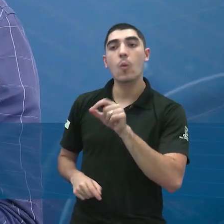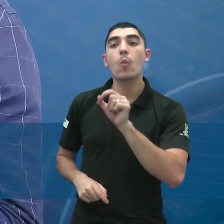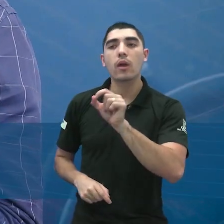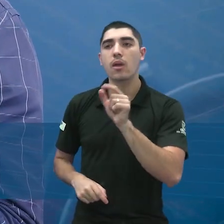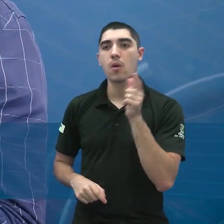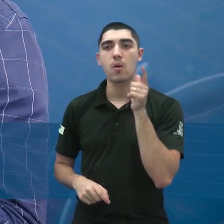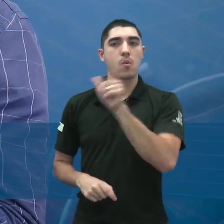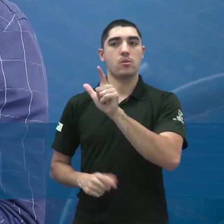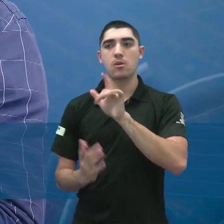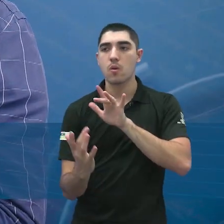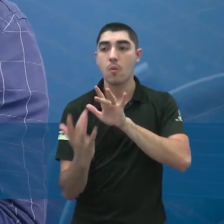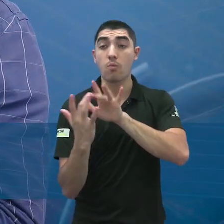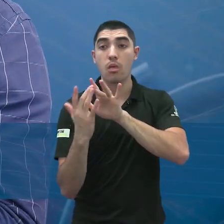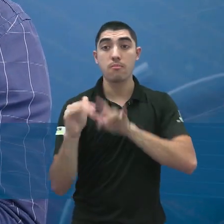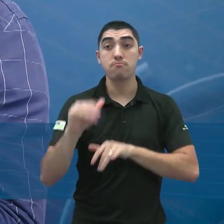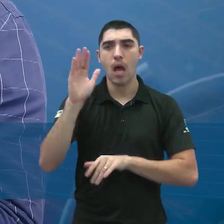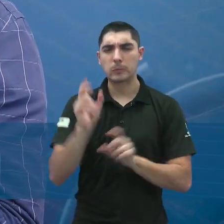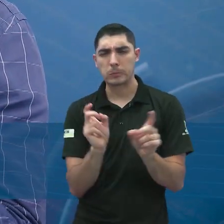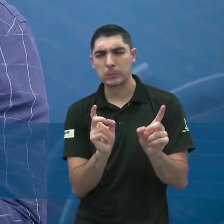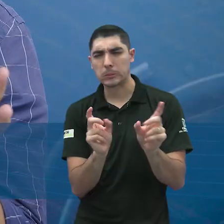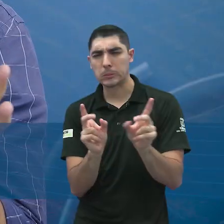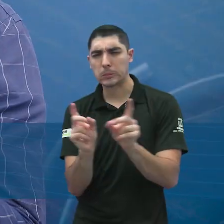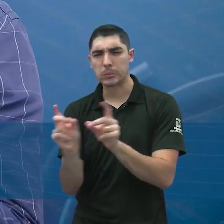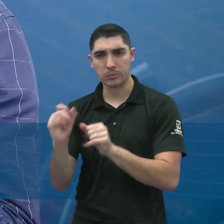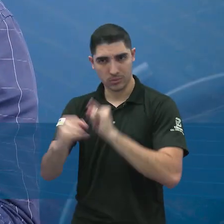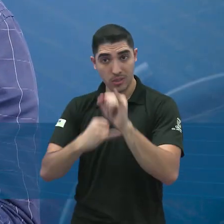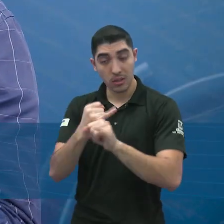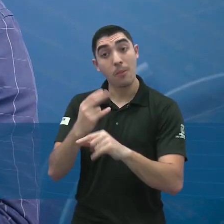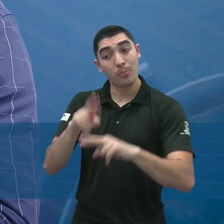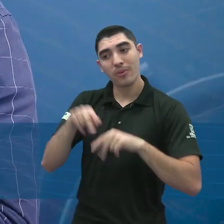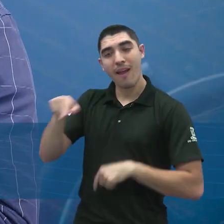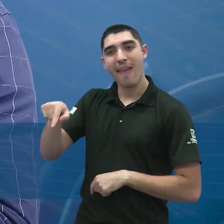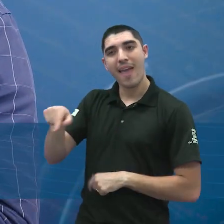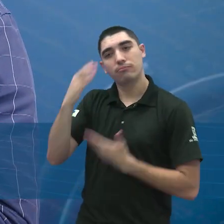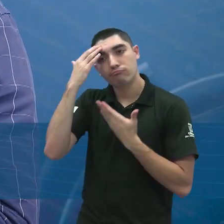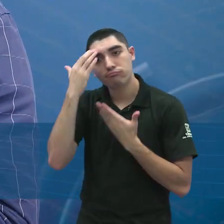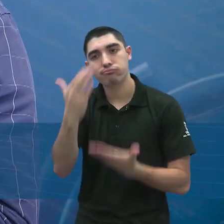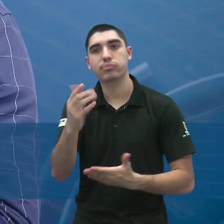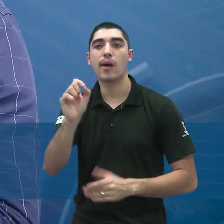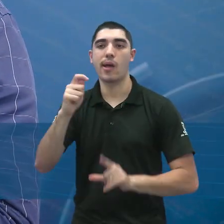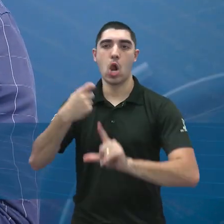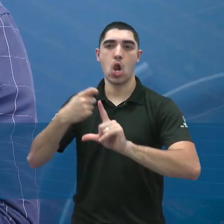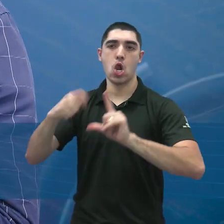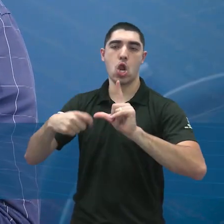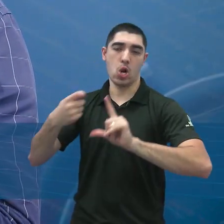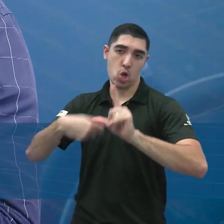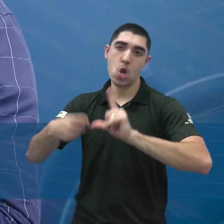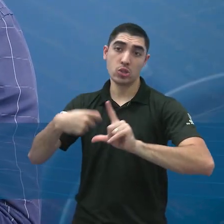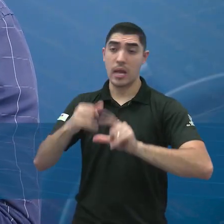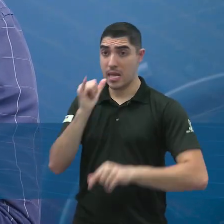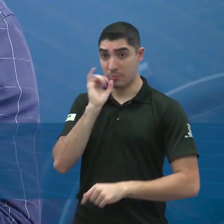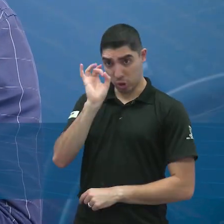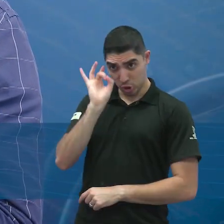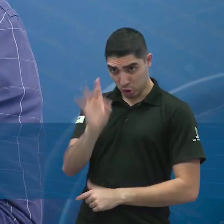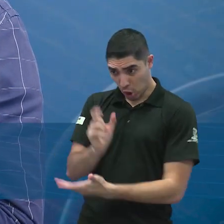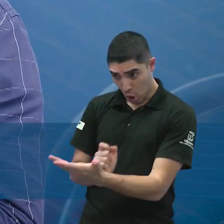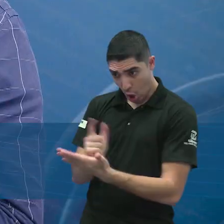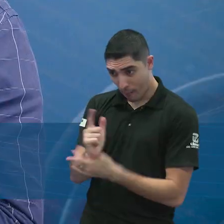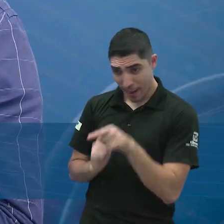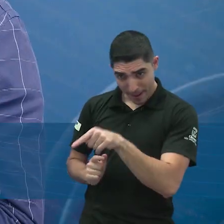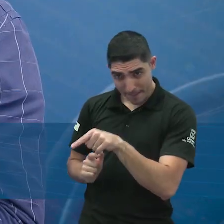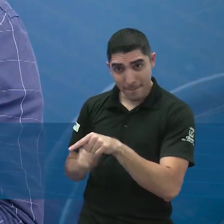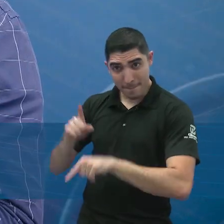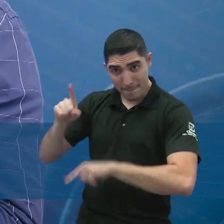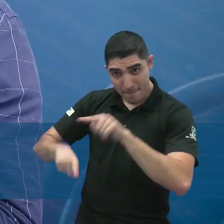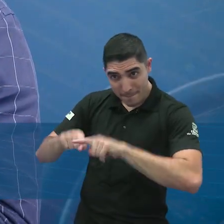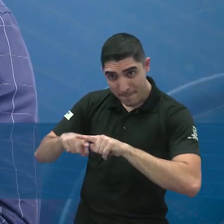colocado na parte de e-commerce é quem dominou essa parte de logística. Então, realmente, hoje em dia, parece que a gente não compra só um produto, a gente também compra o código de